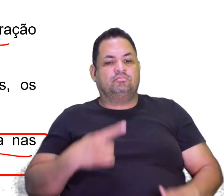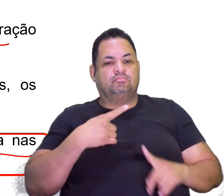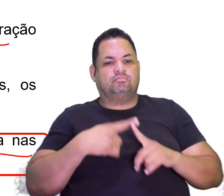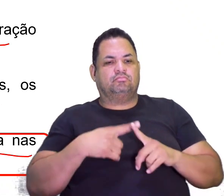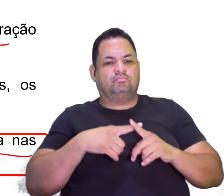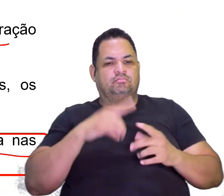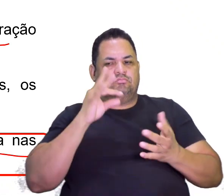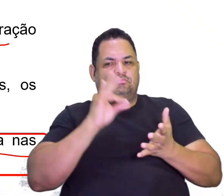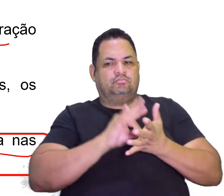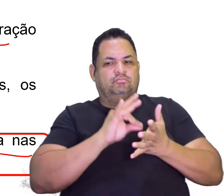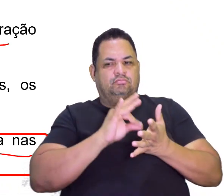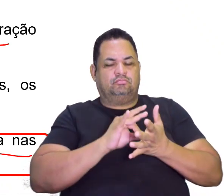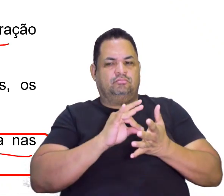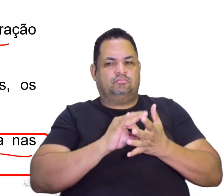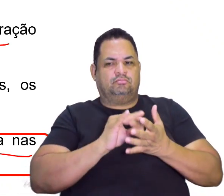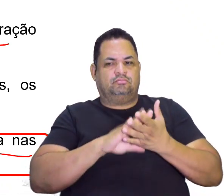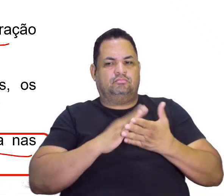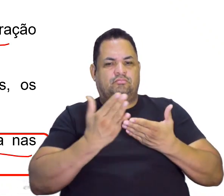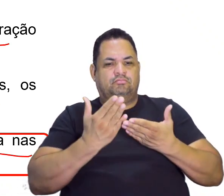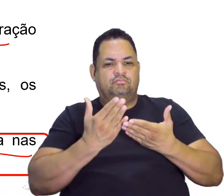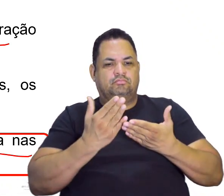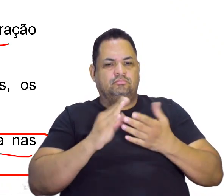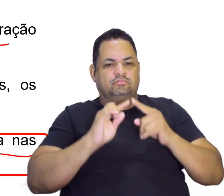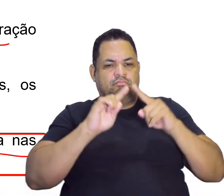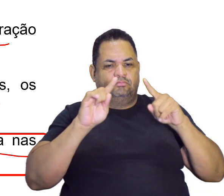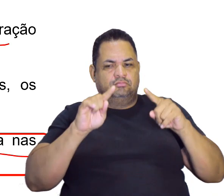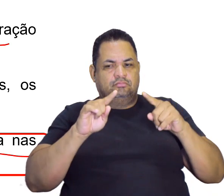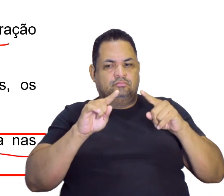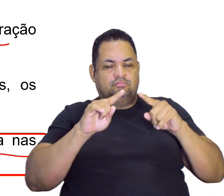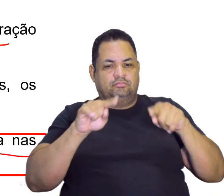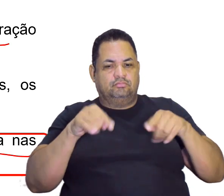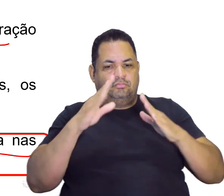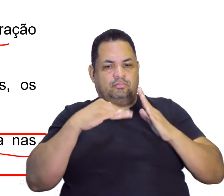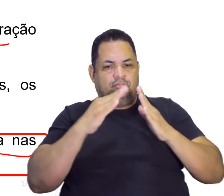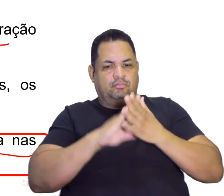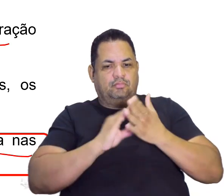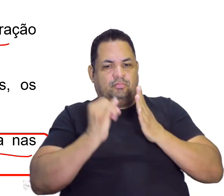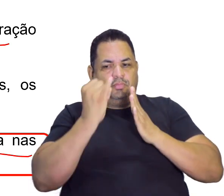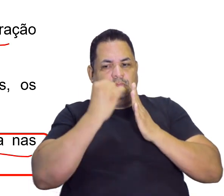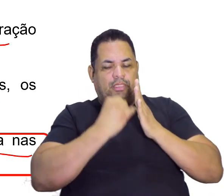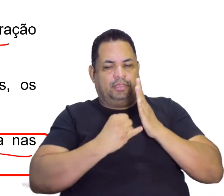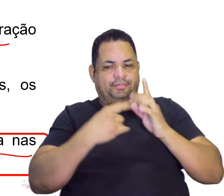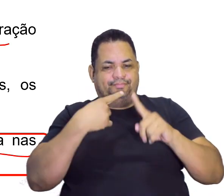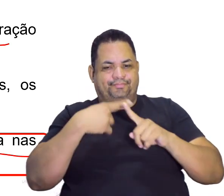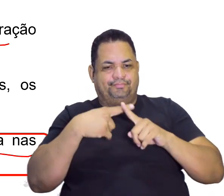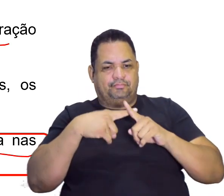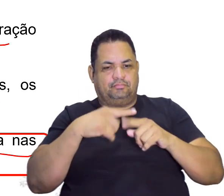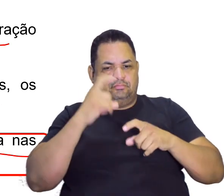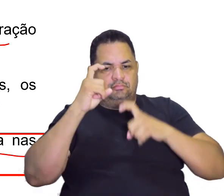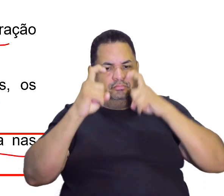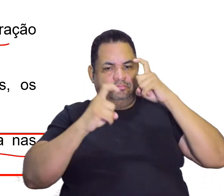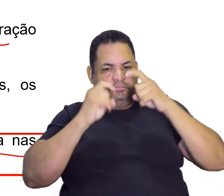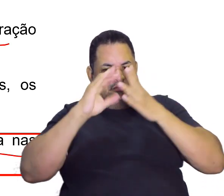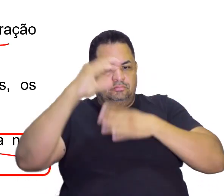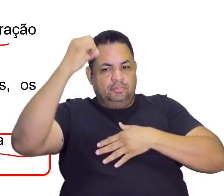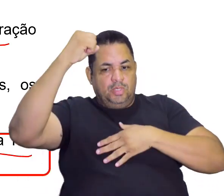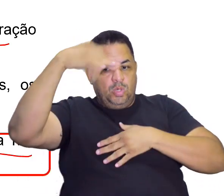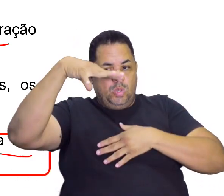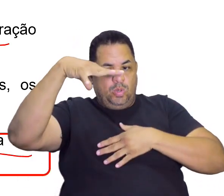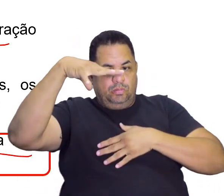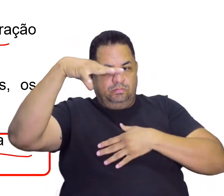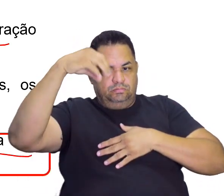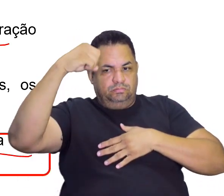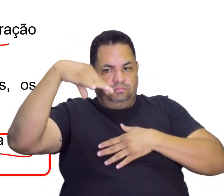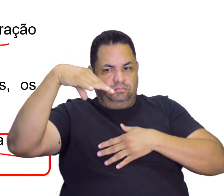o verdadeiro motivo dessa obra ser considerada uma obra impressionista é por causa da preocupação com a